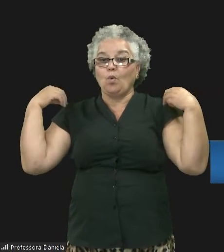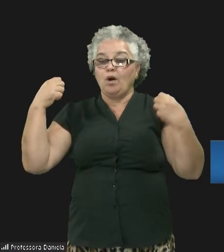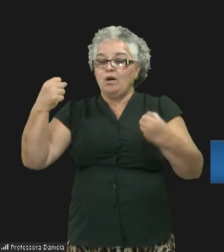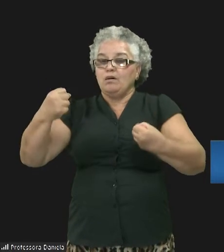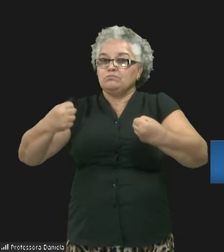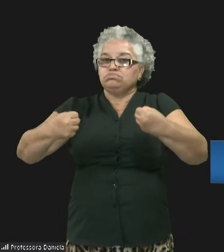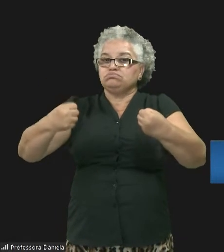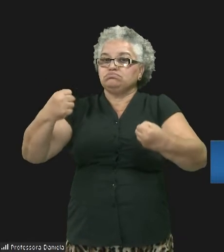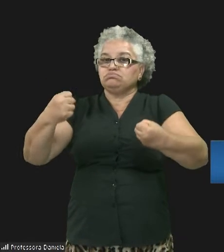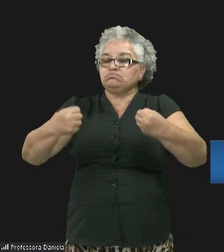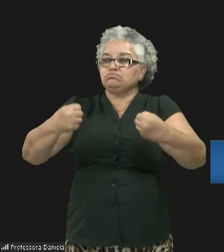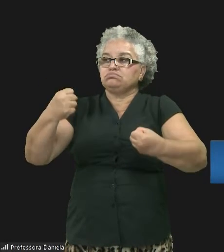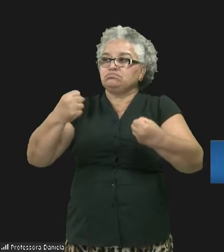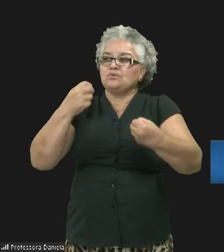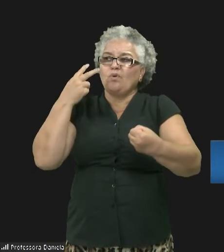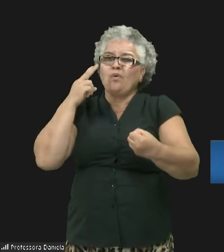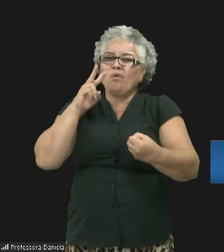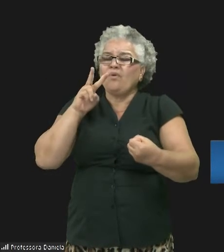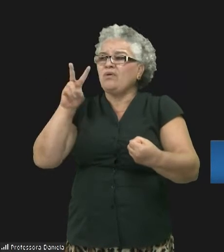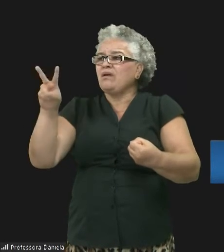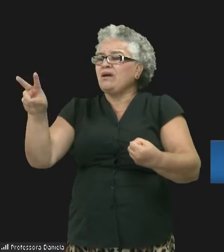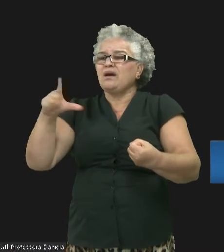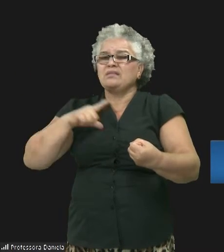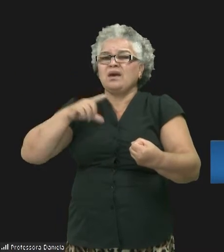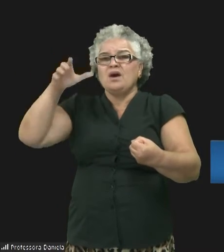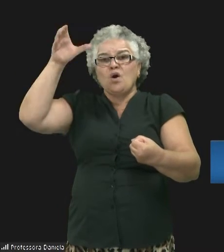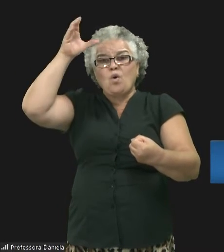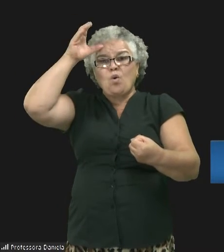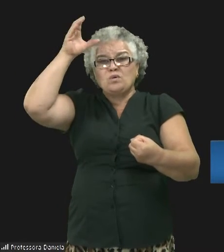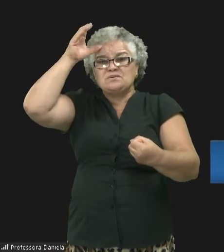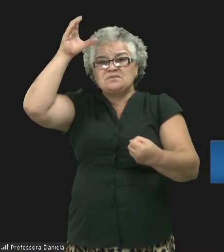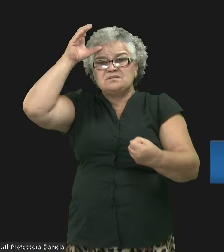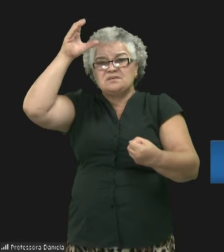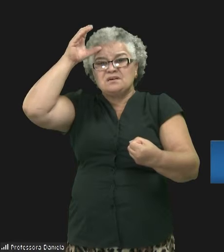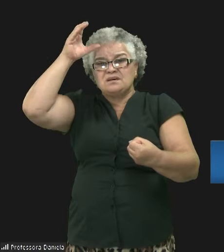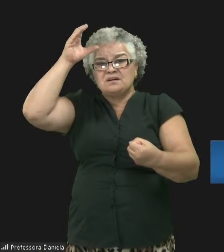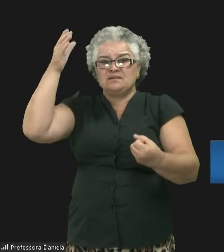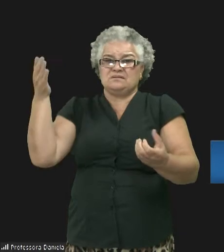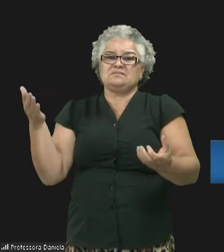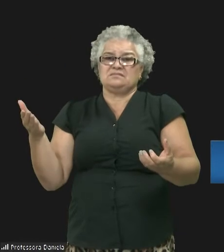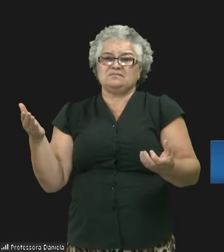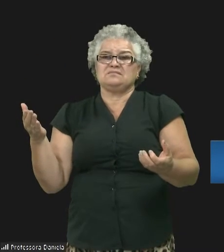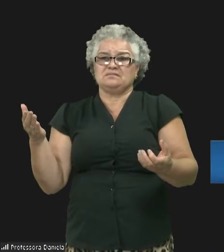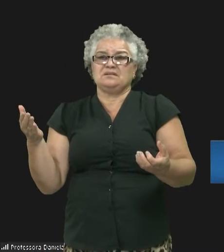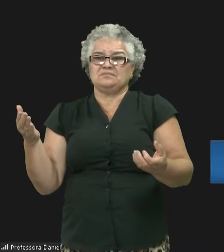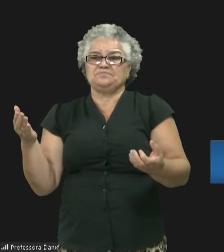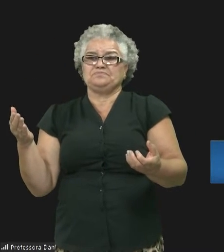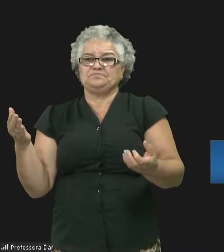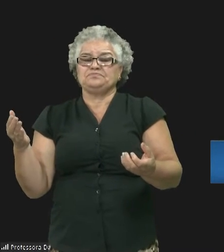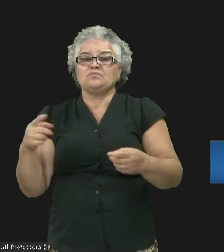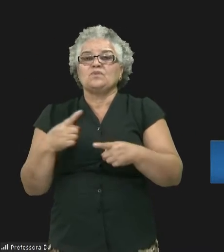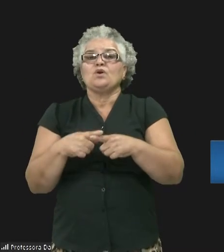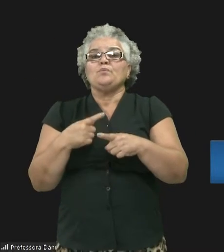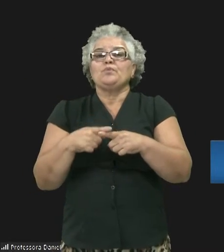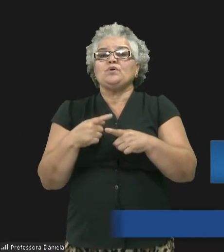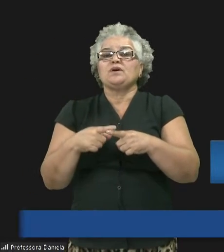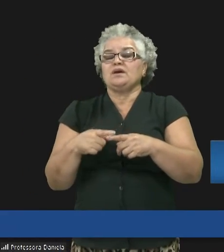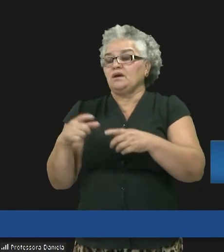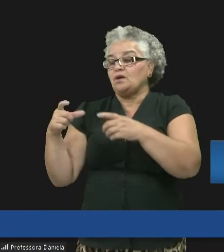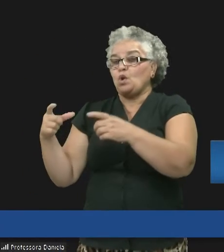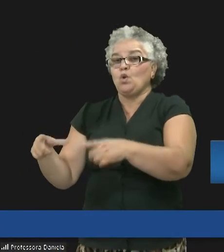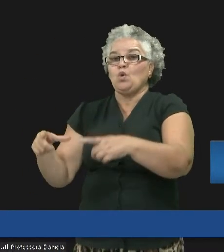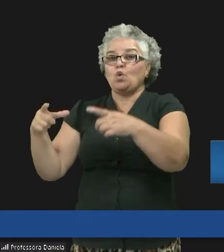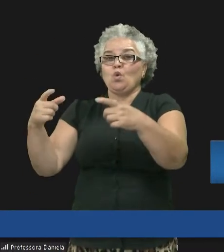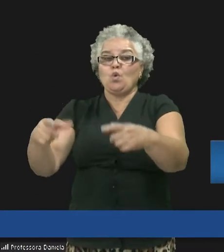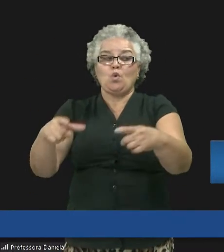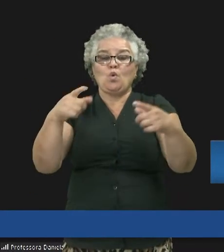olhar, tem uma consciência maior, como o próprio corpo do requerimento diz aí, são lugares que as pessoas,